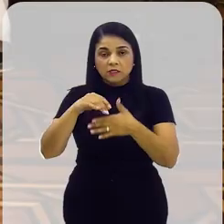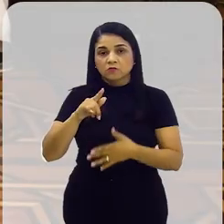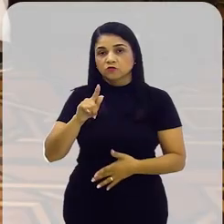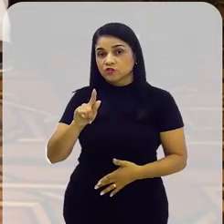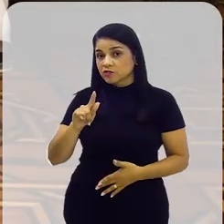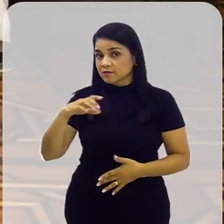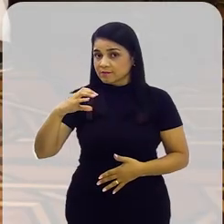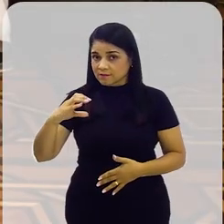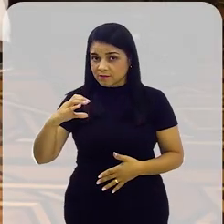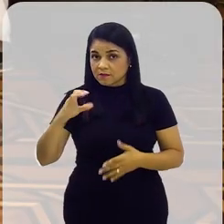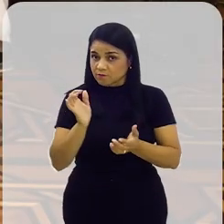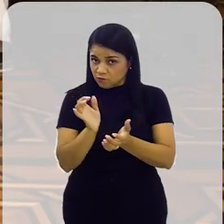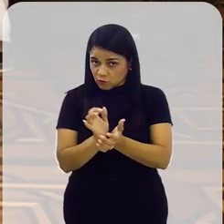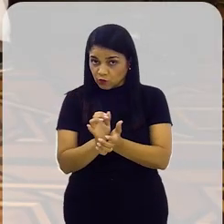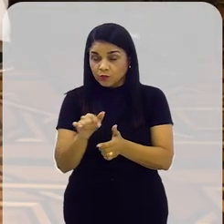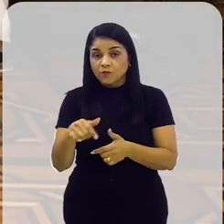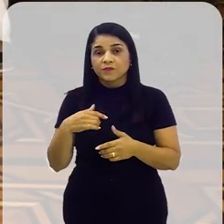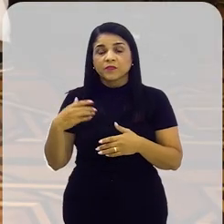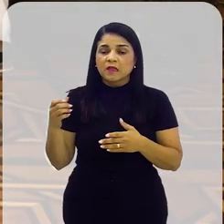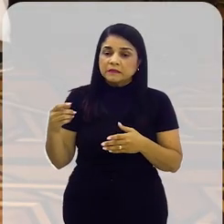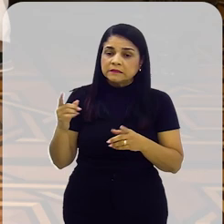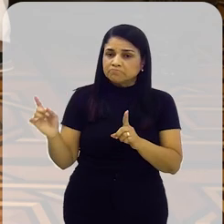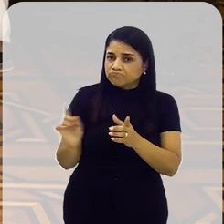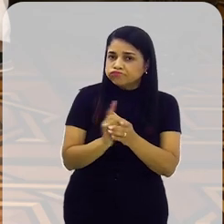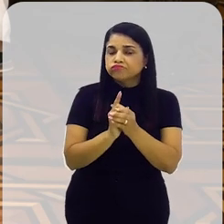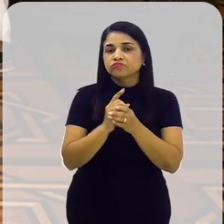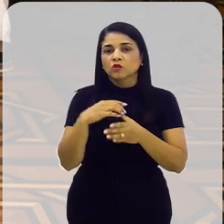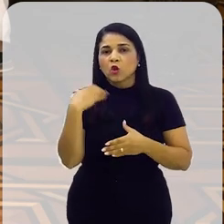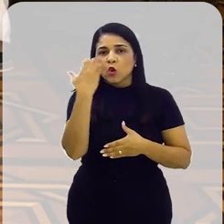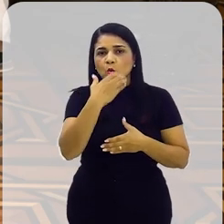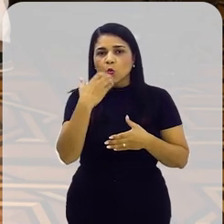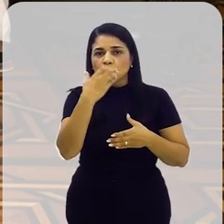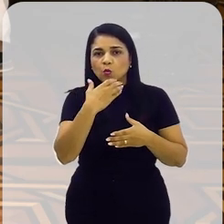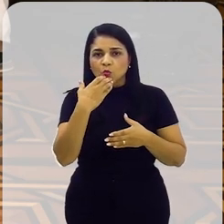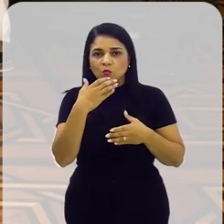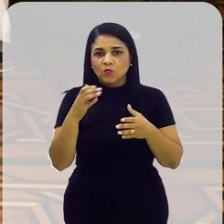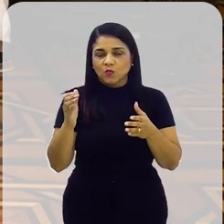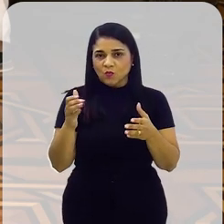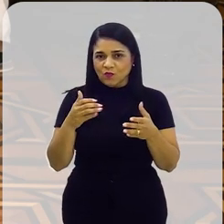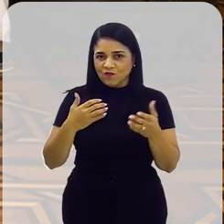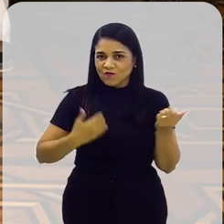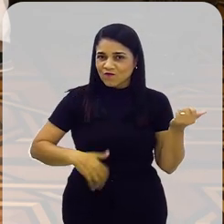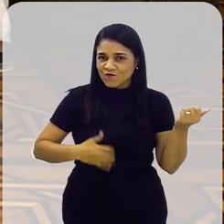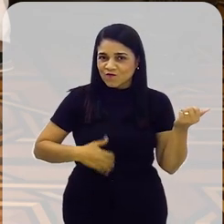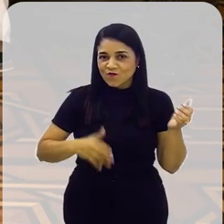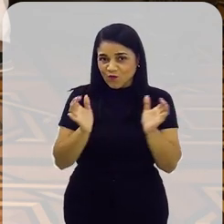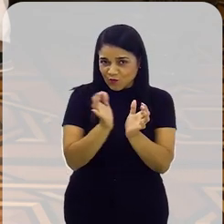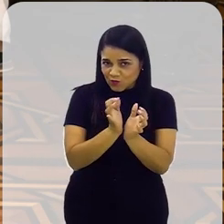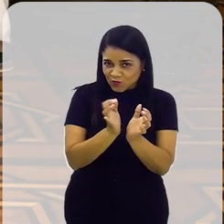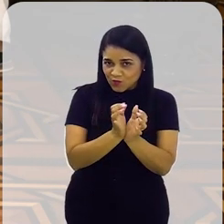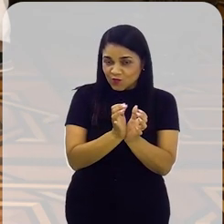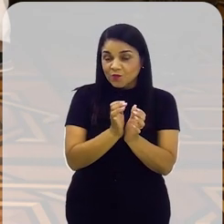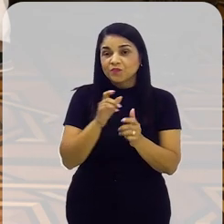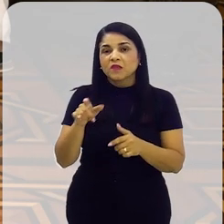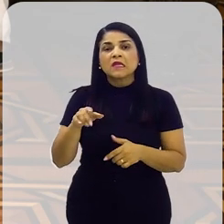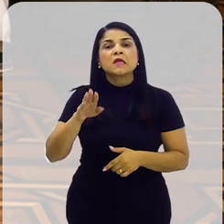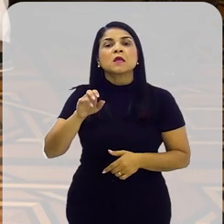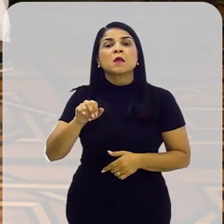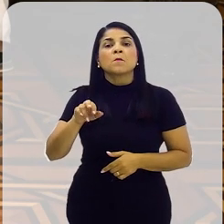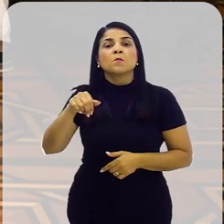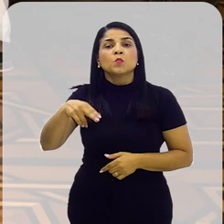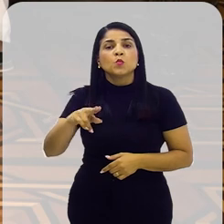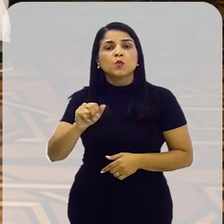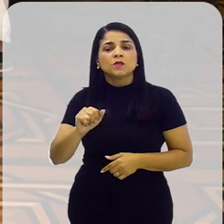GC. Depois eu entrei pro louvor da igreja e tudo foi acontecendo. Entrou na igreja. Isso. Que música que Bruna cantava